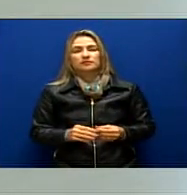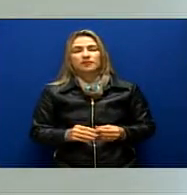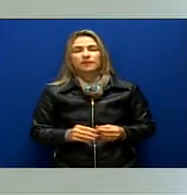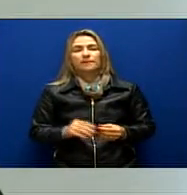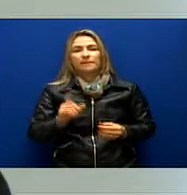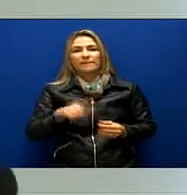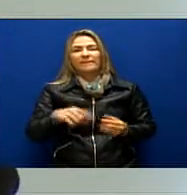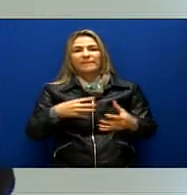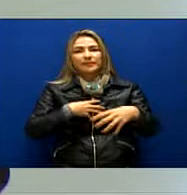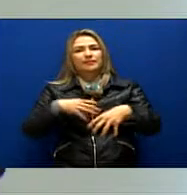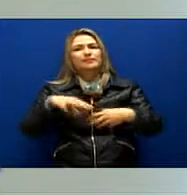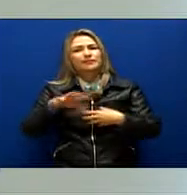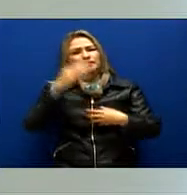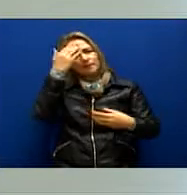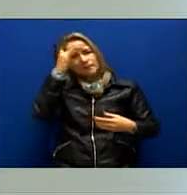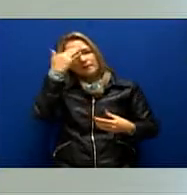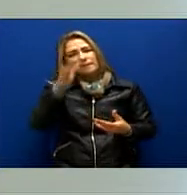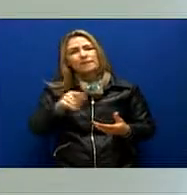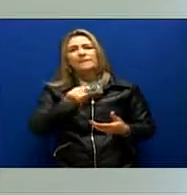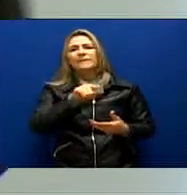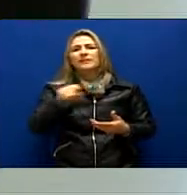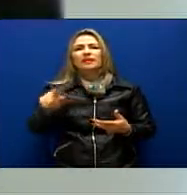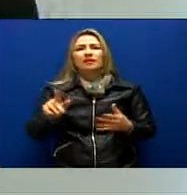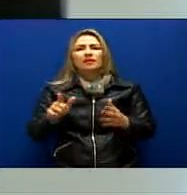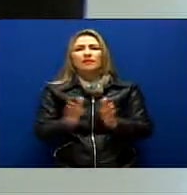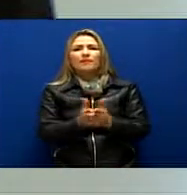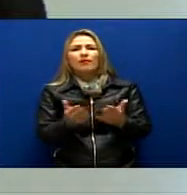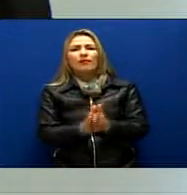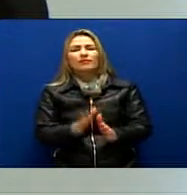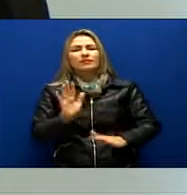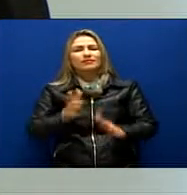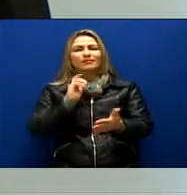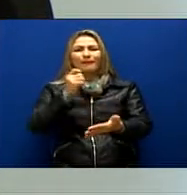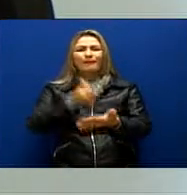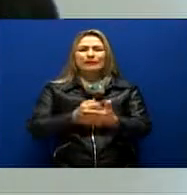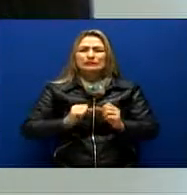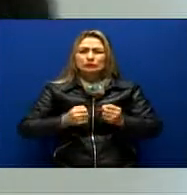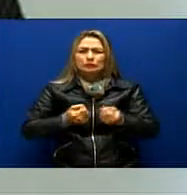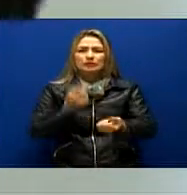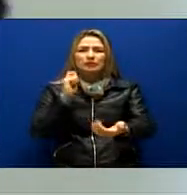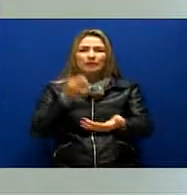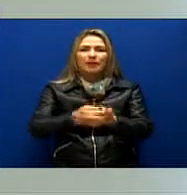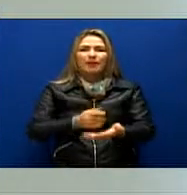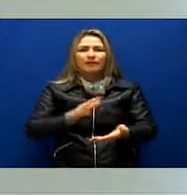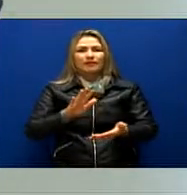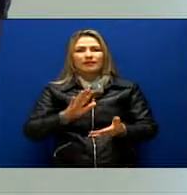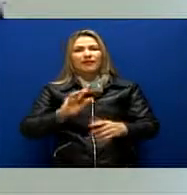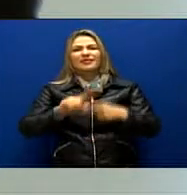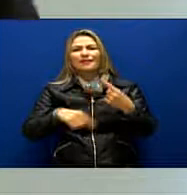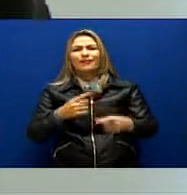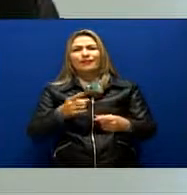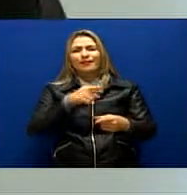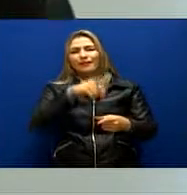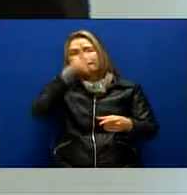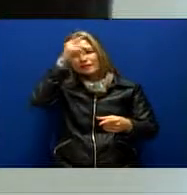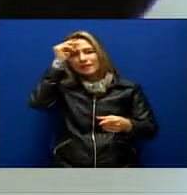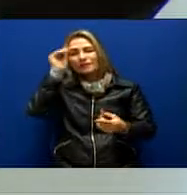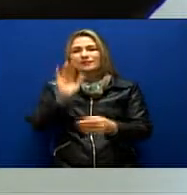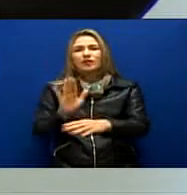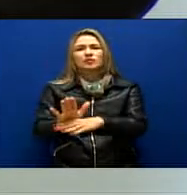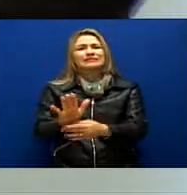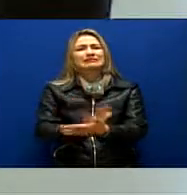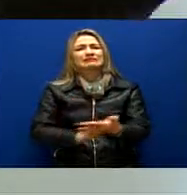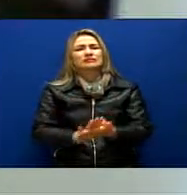que mais precisa. Então, o que a gente precisa fazer? Uma compensação só de débitos que quebre esse engessamento